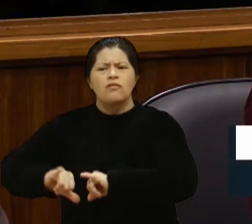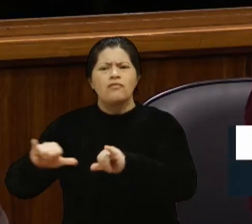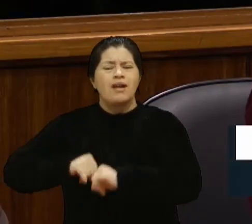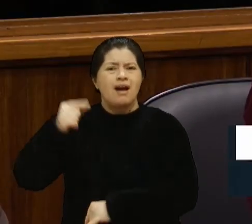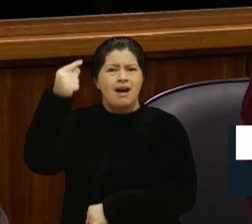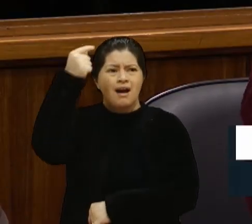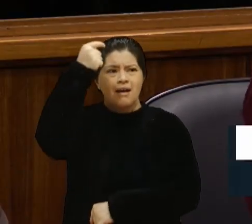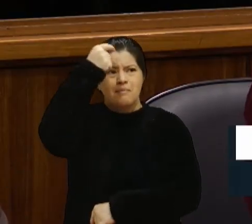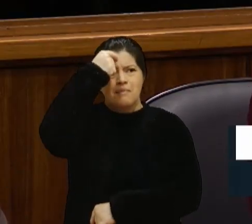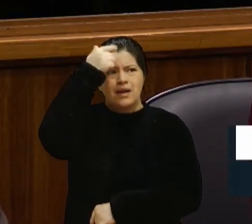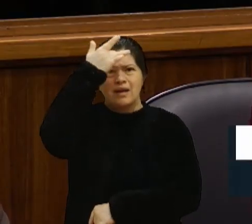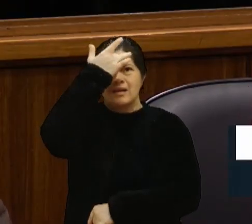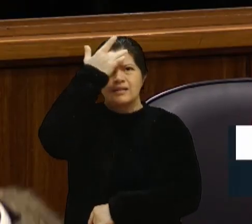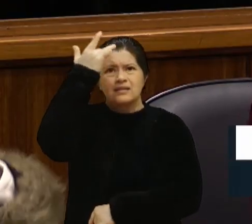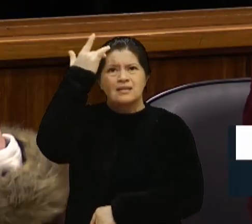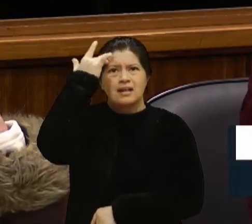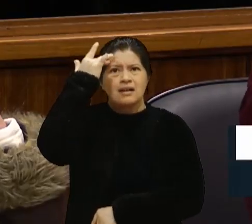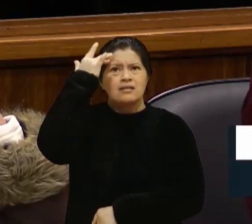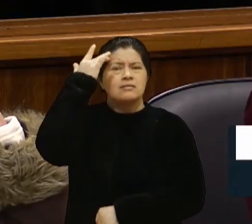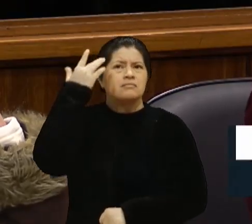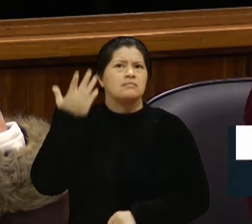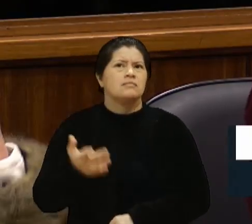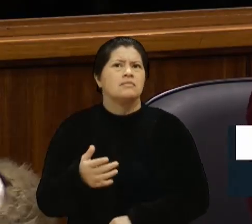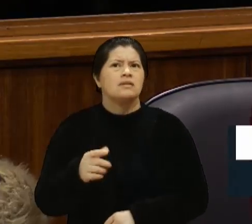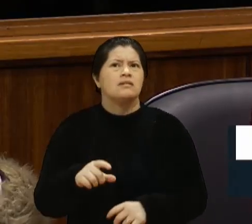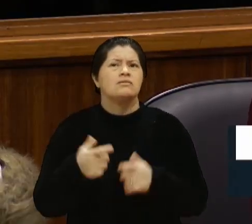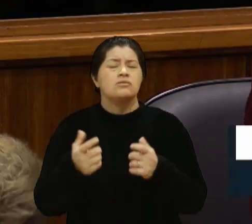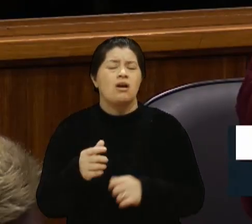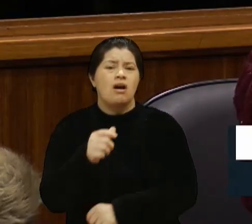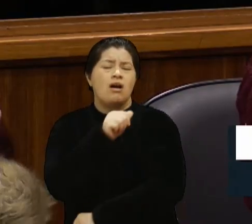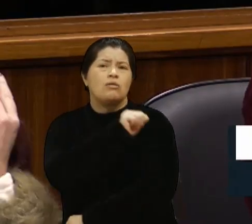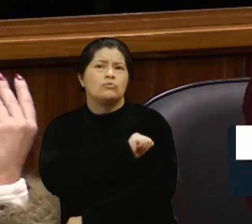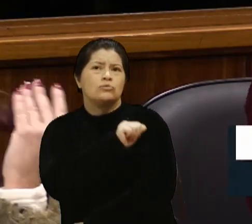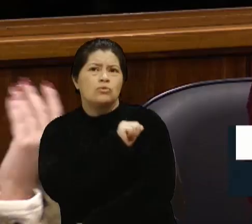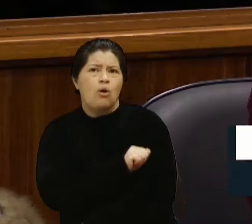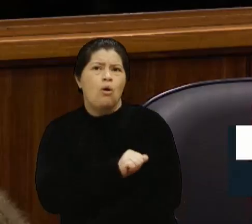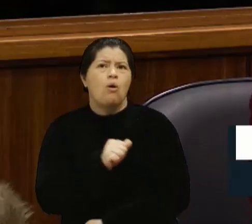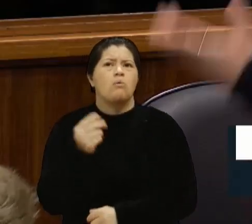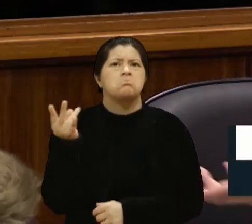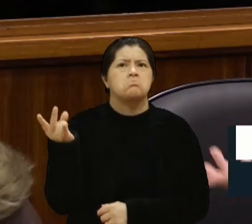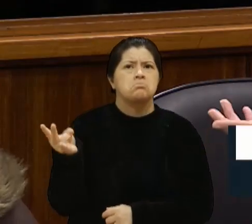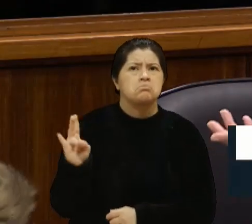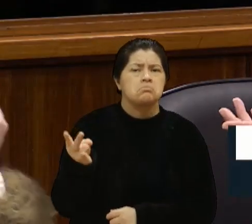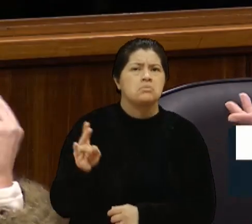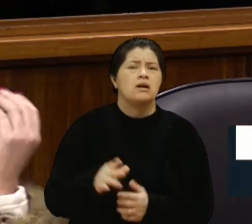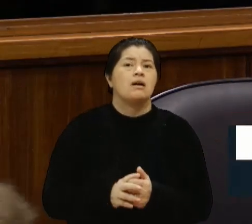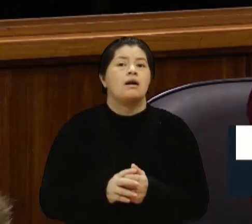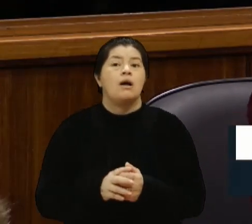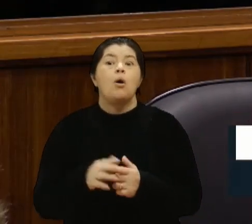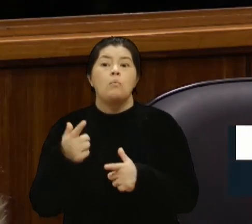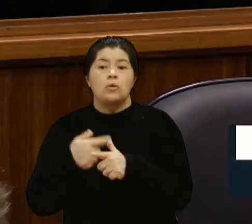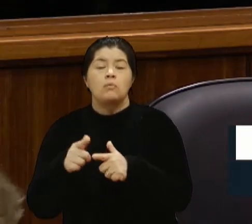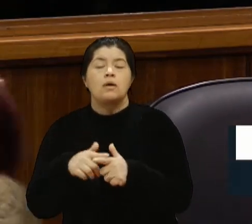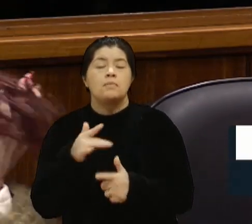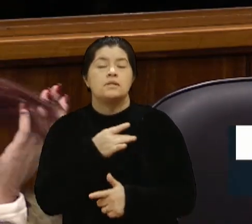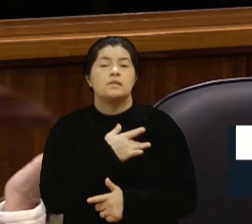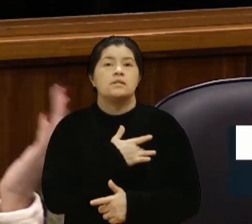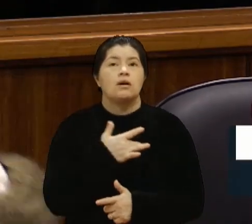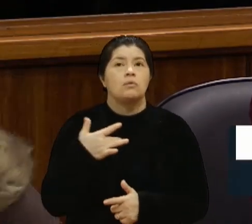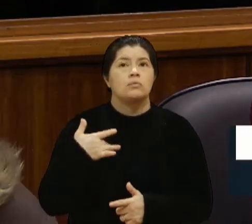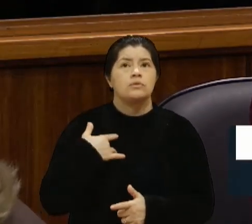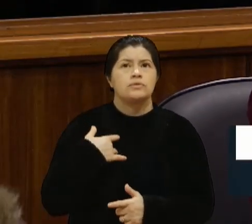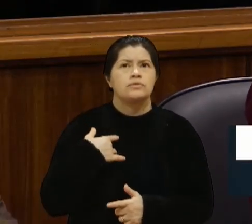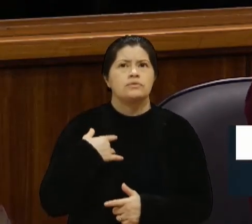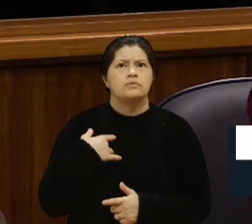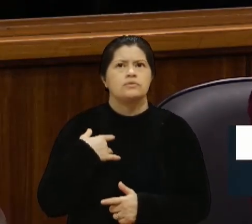mental, que estão com alguma forma de adicção em álcool e drogas, e isso é um problema de saúde. E aqui a gente